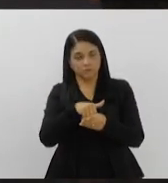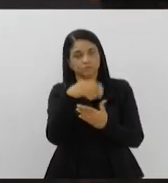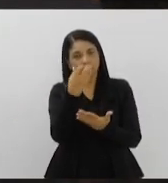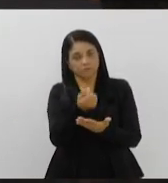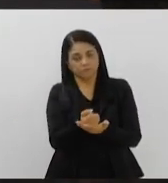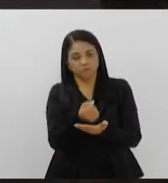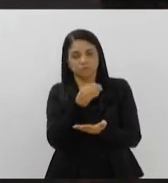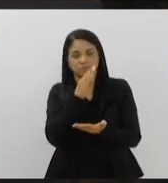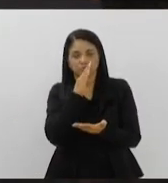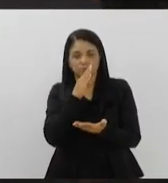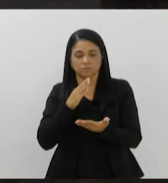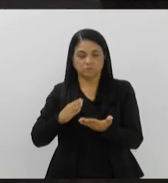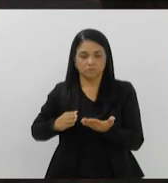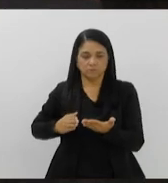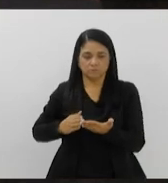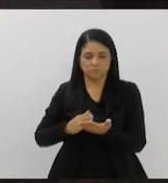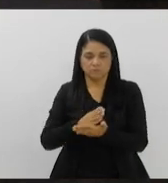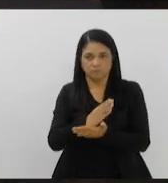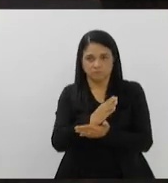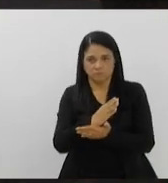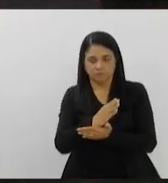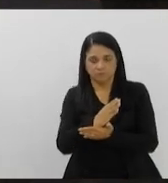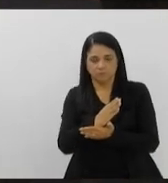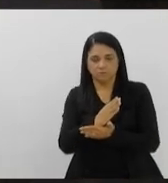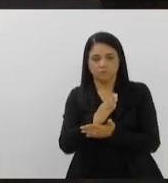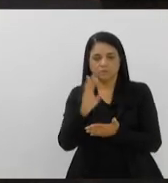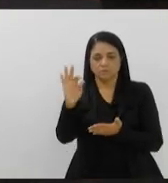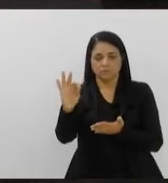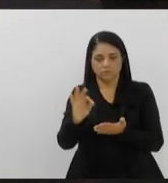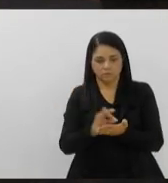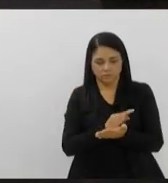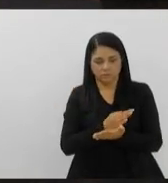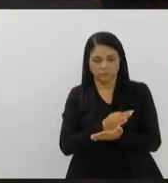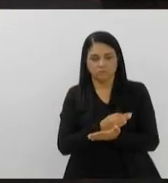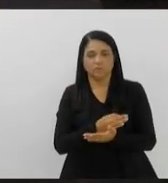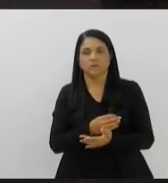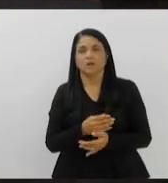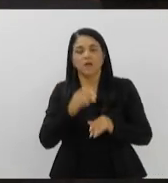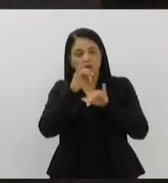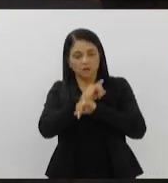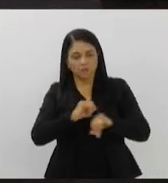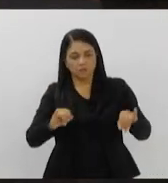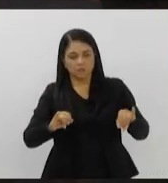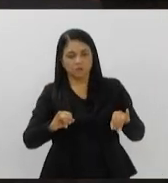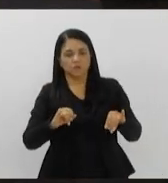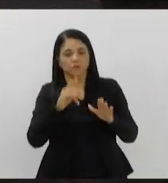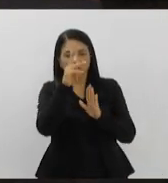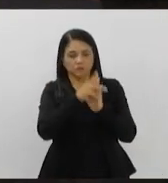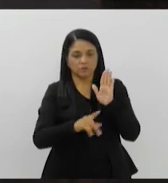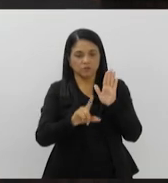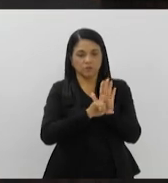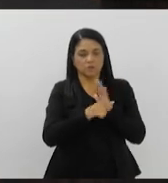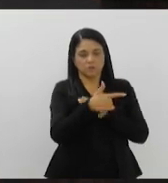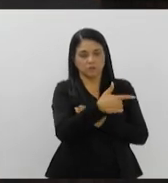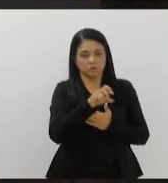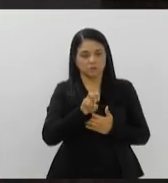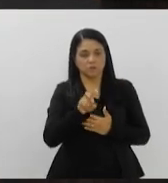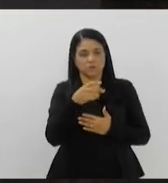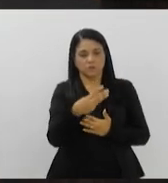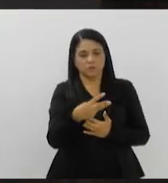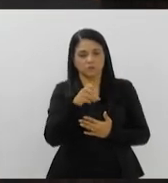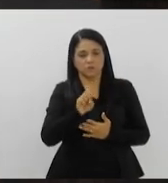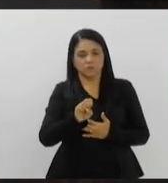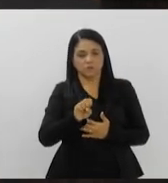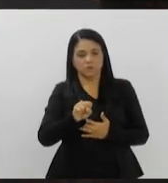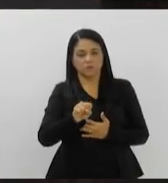que aprovam, permaneçam como estão. Aprovado, vai autógrafo. Anuncio, projeto de lei número